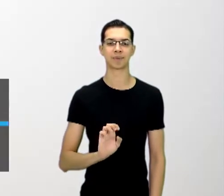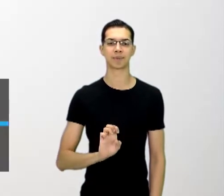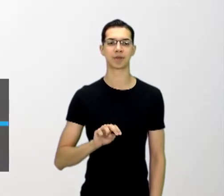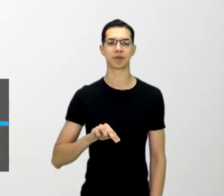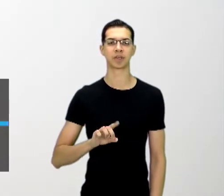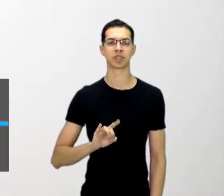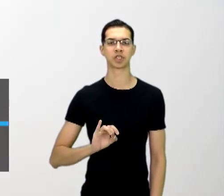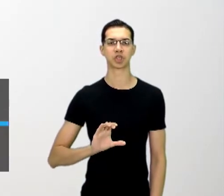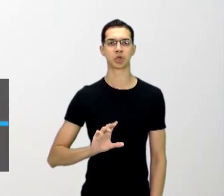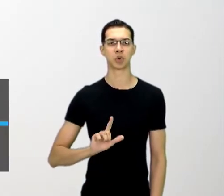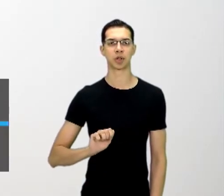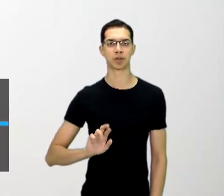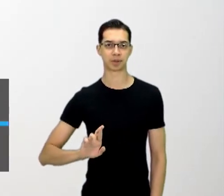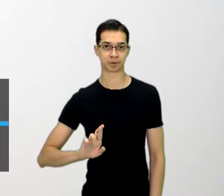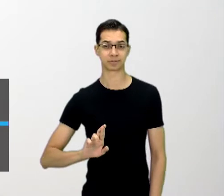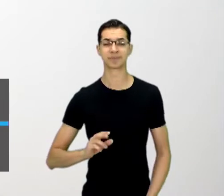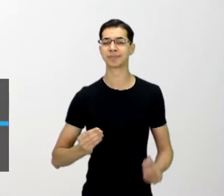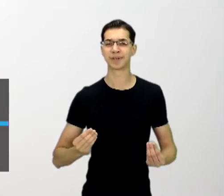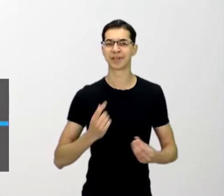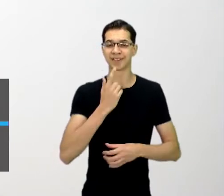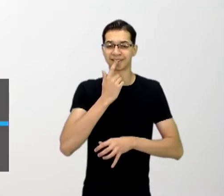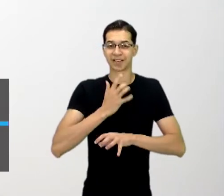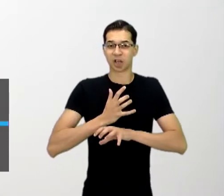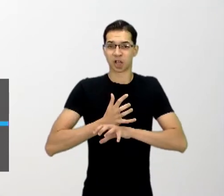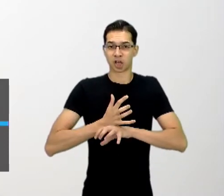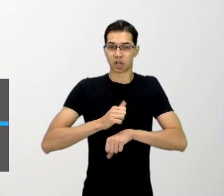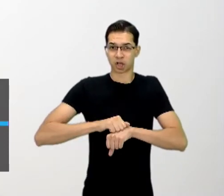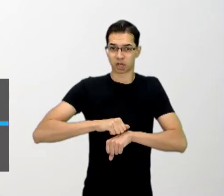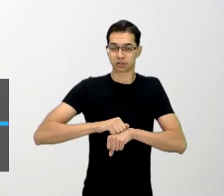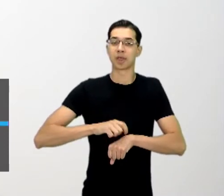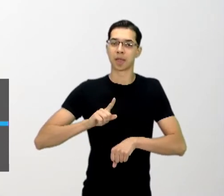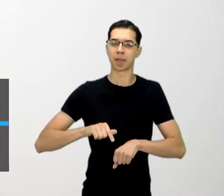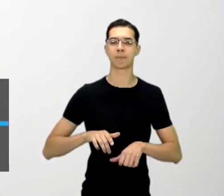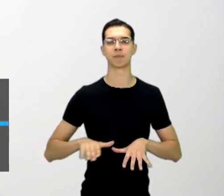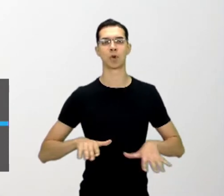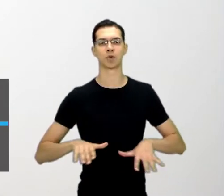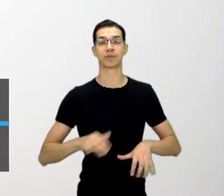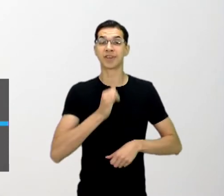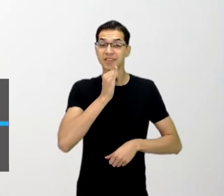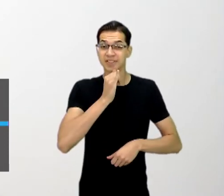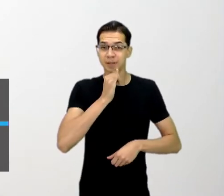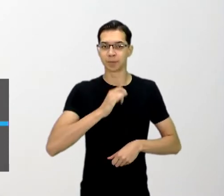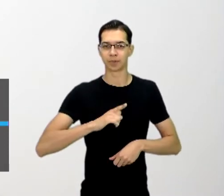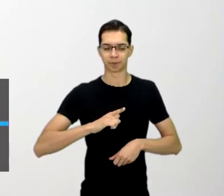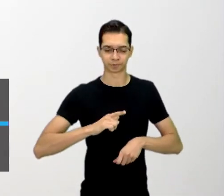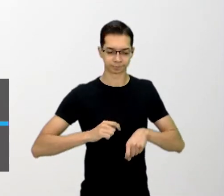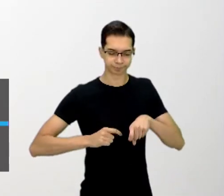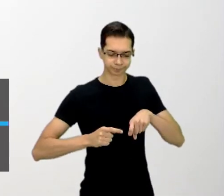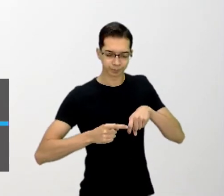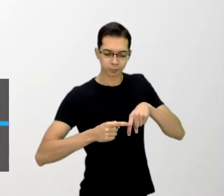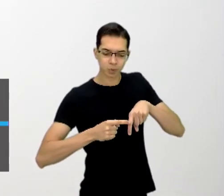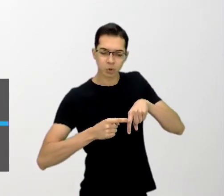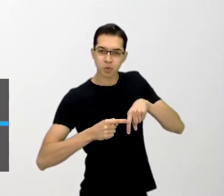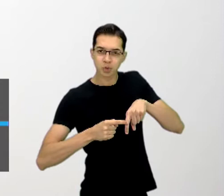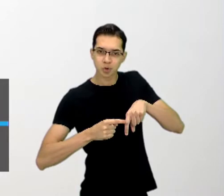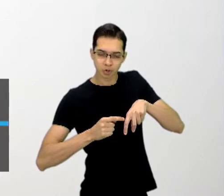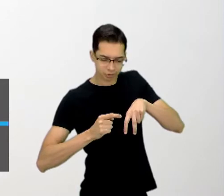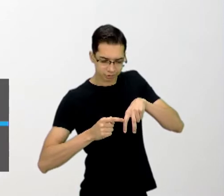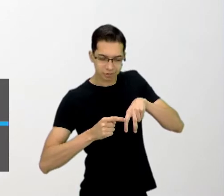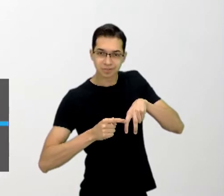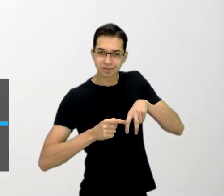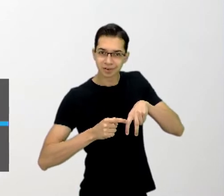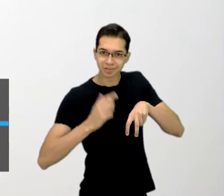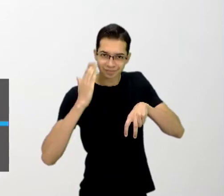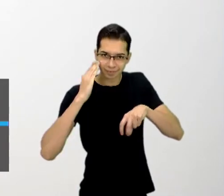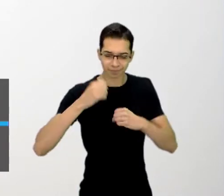como exemplo, né, a gente pode ter os ossos dos nossos joelhos, os ossos que estão ali no pé, do nosso tornozelo, os